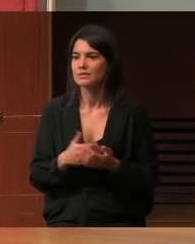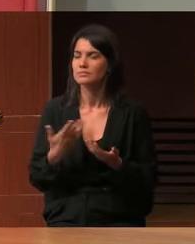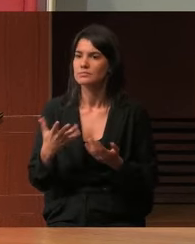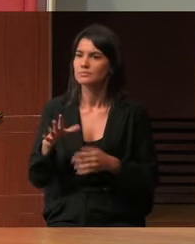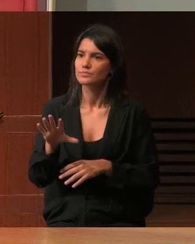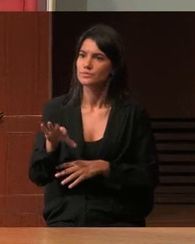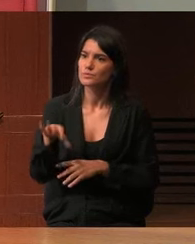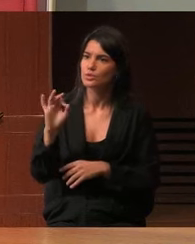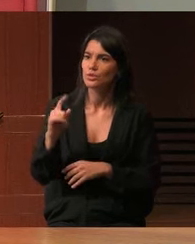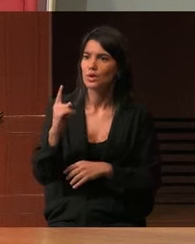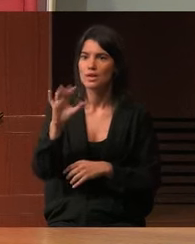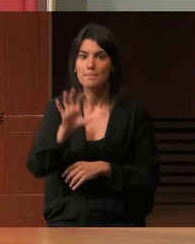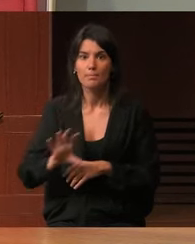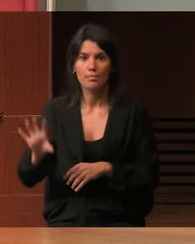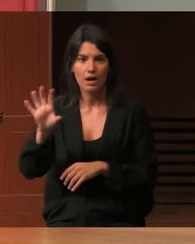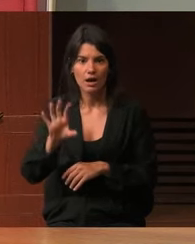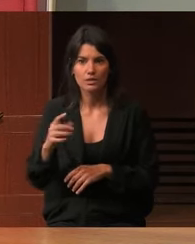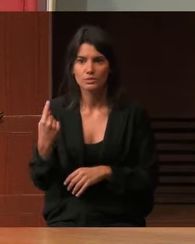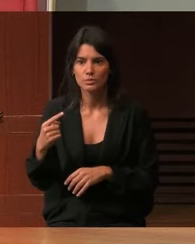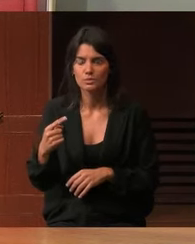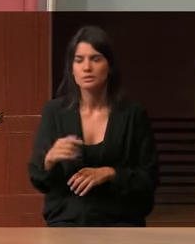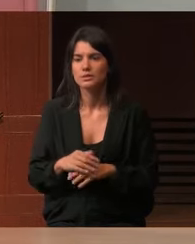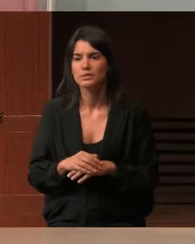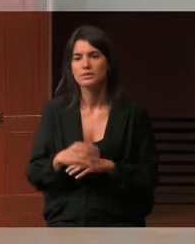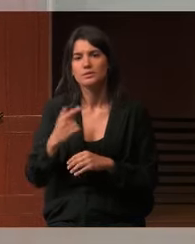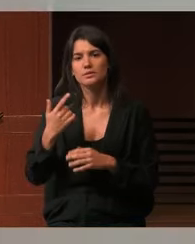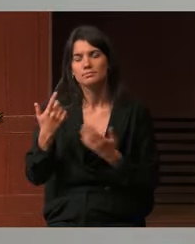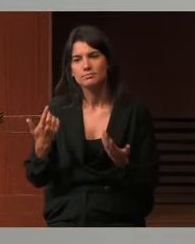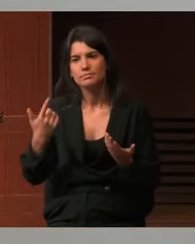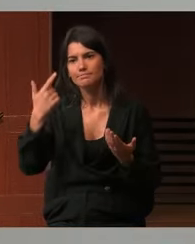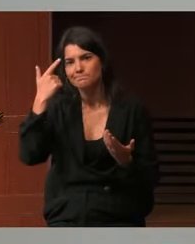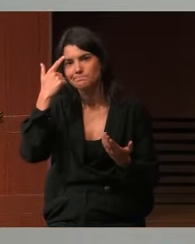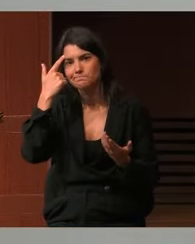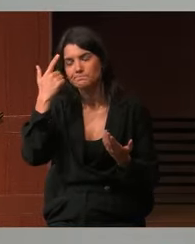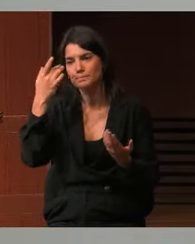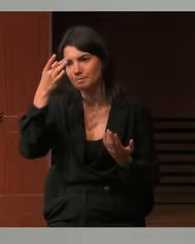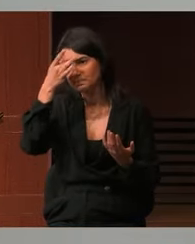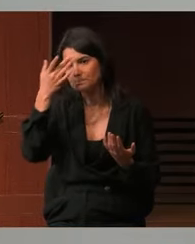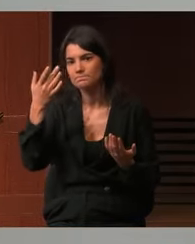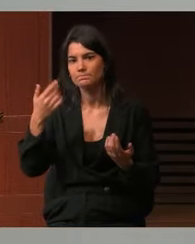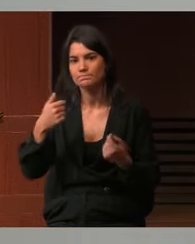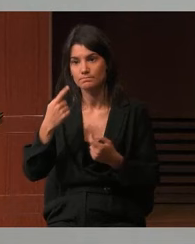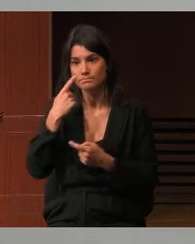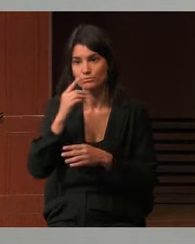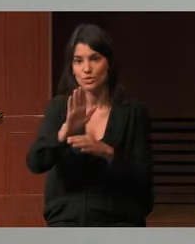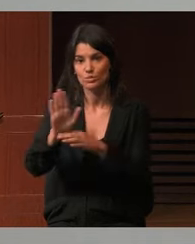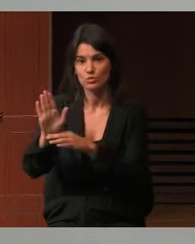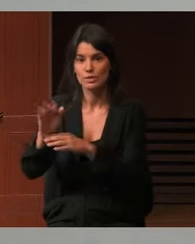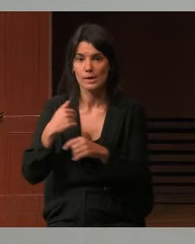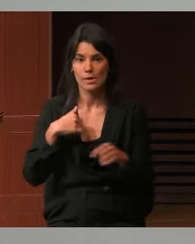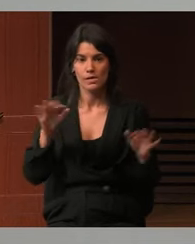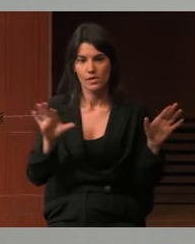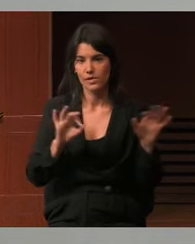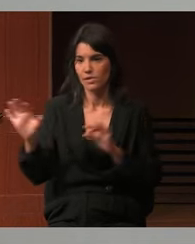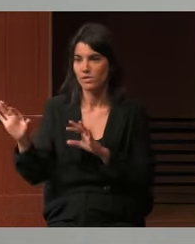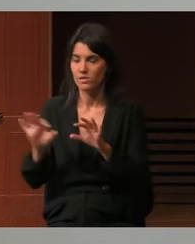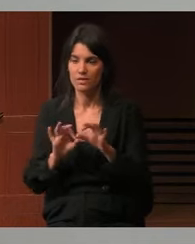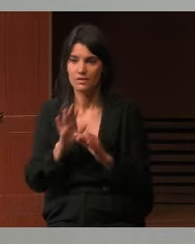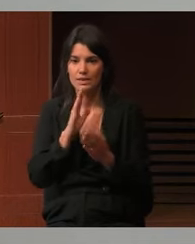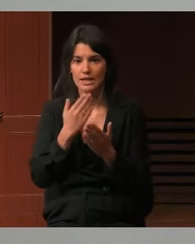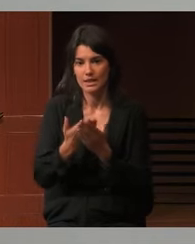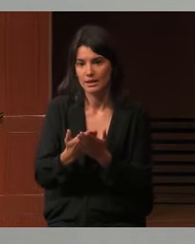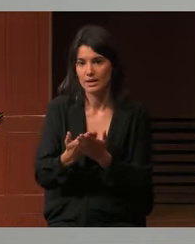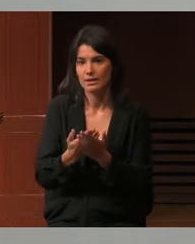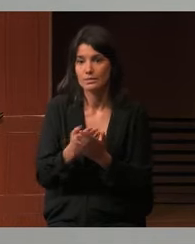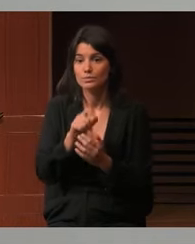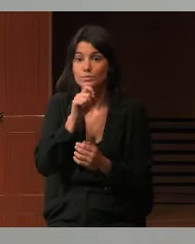escolher uma imagem para ilustrar aquilo que eram as ideias que tive que selecionar para contribuir na procura